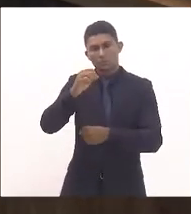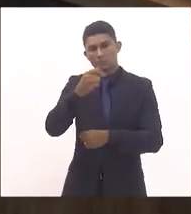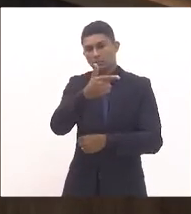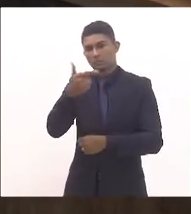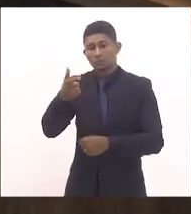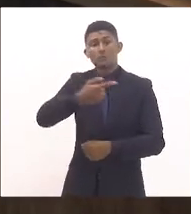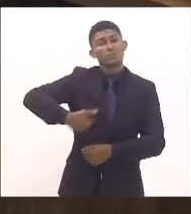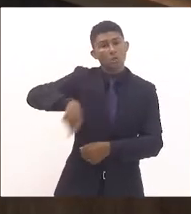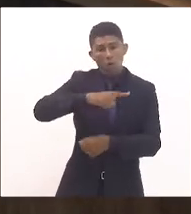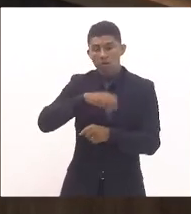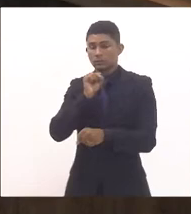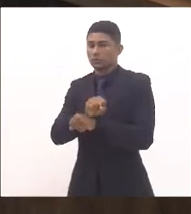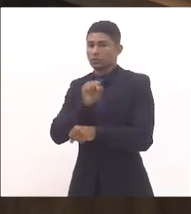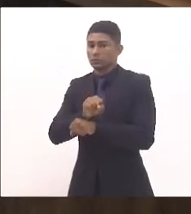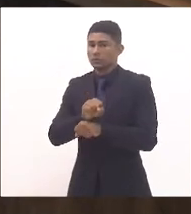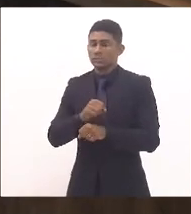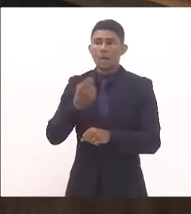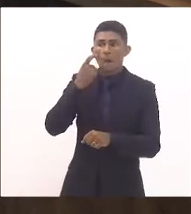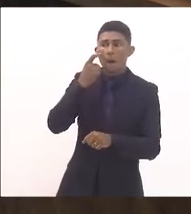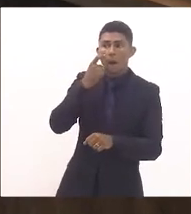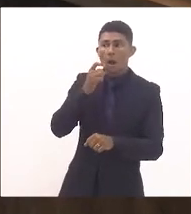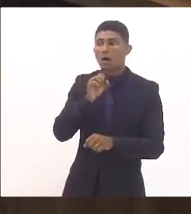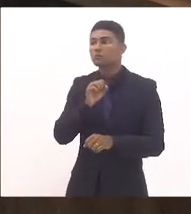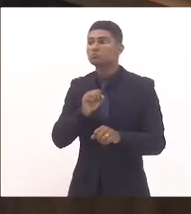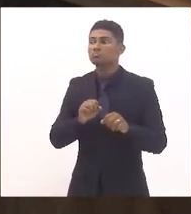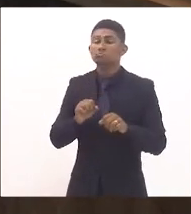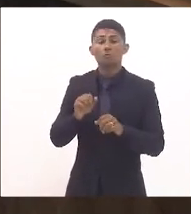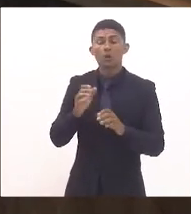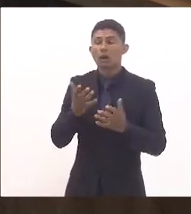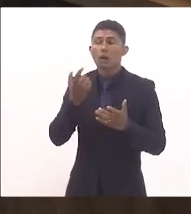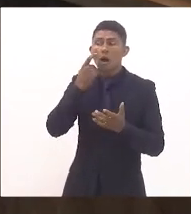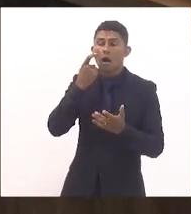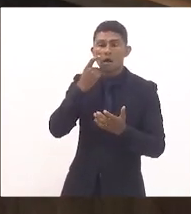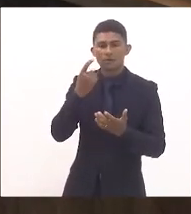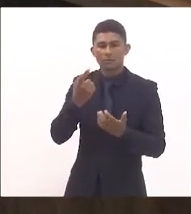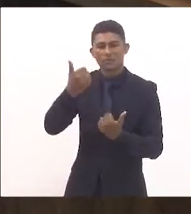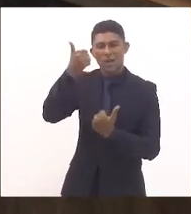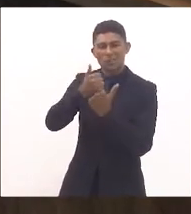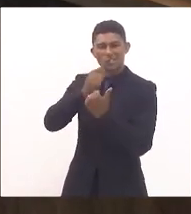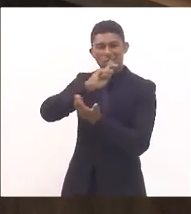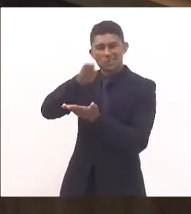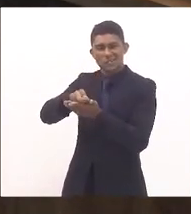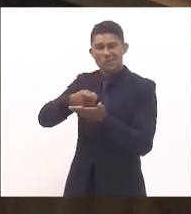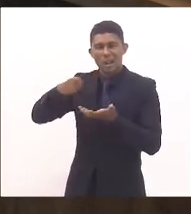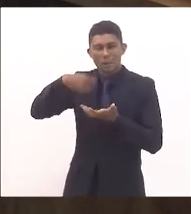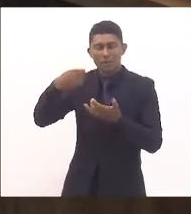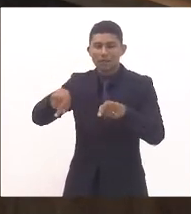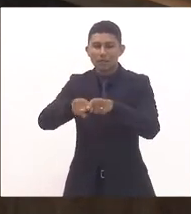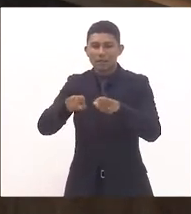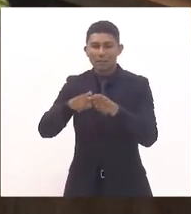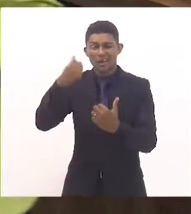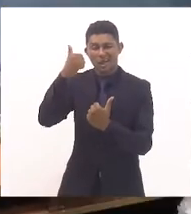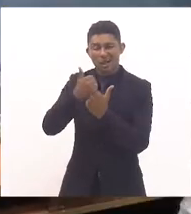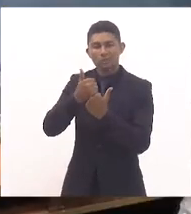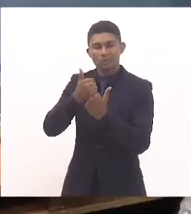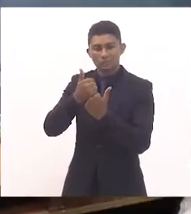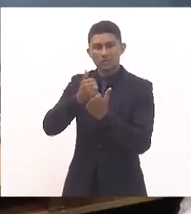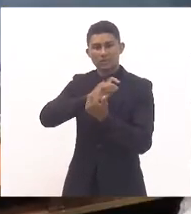Aguardamos ansiosamente a solução do auxílio alimentação e do auxílio transporte dos policiais civis.